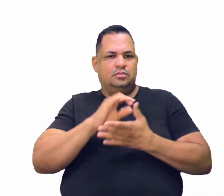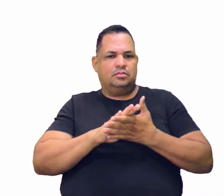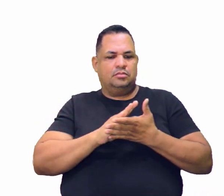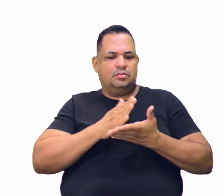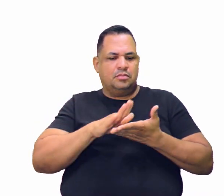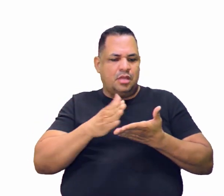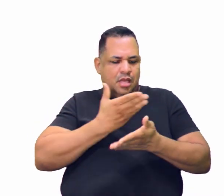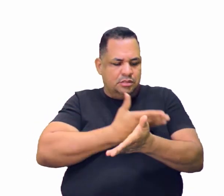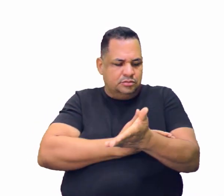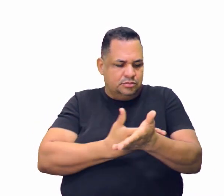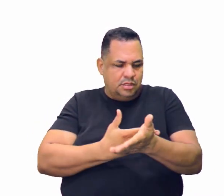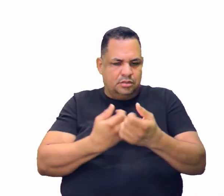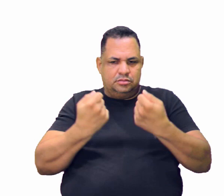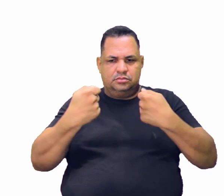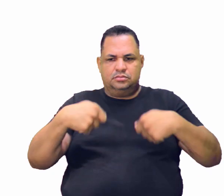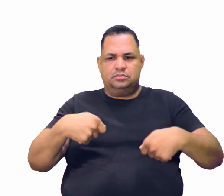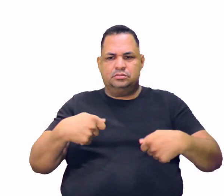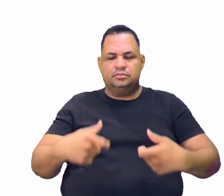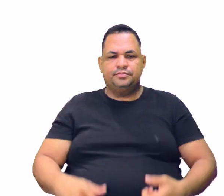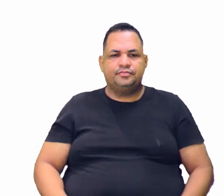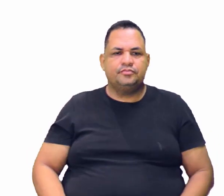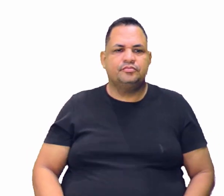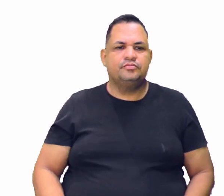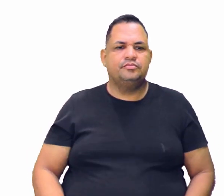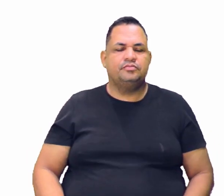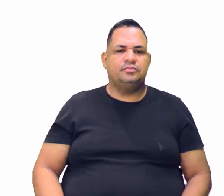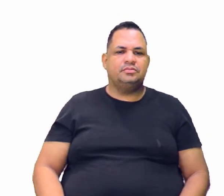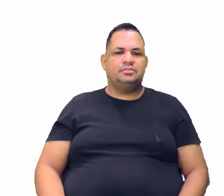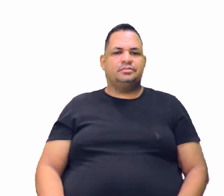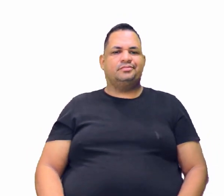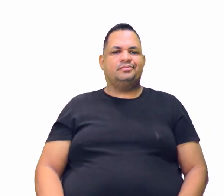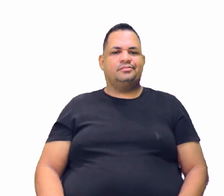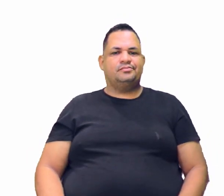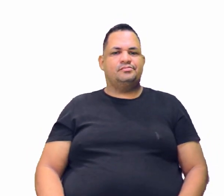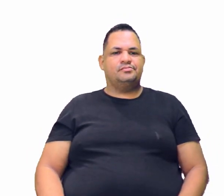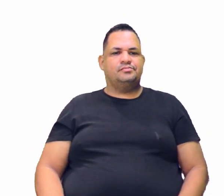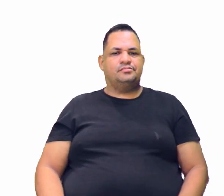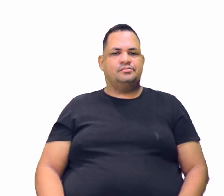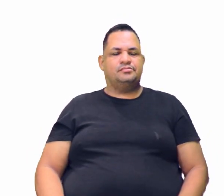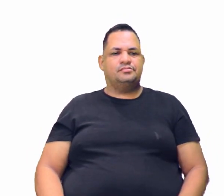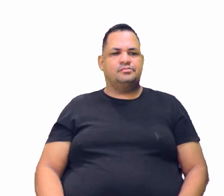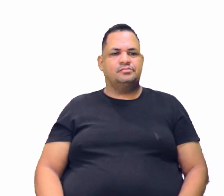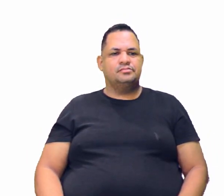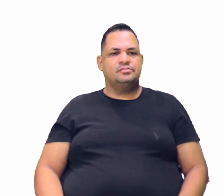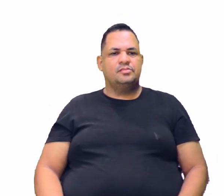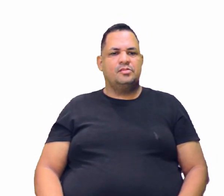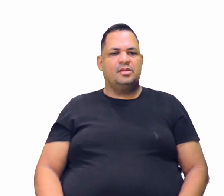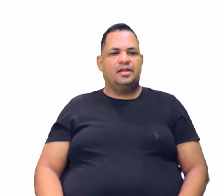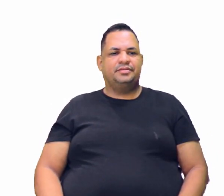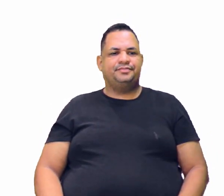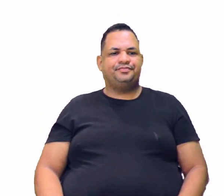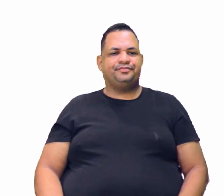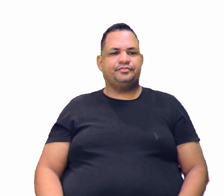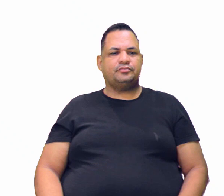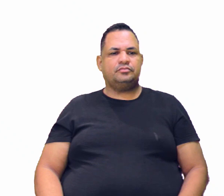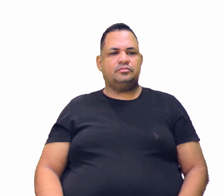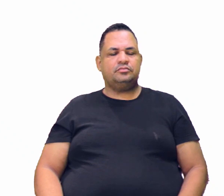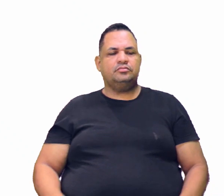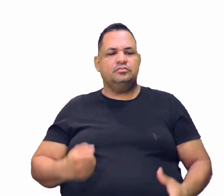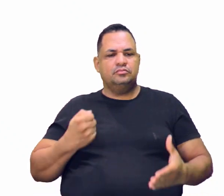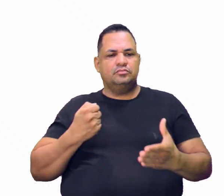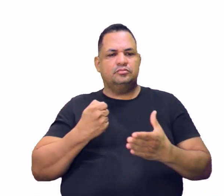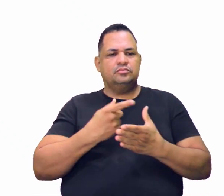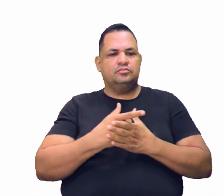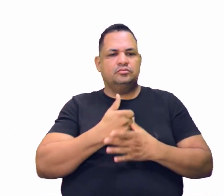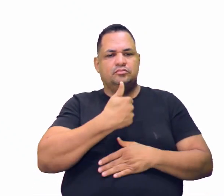claros possíveis. Olha aqui o artigo, tá no plural, então tem que ficar no plural. Beleza? Vamos ver a outra.